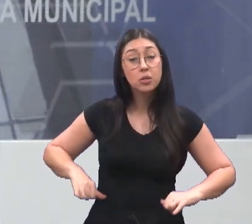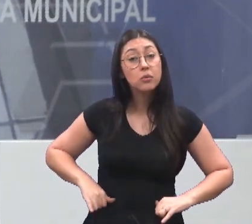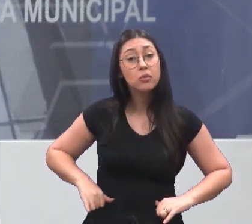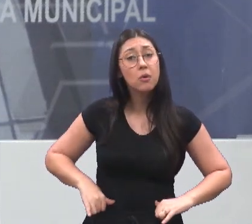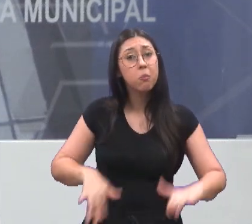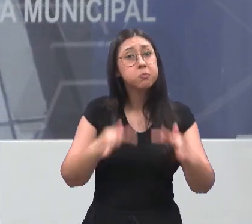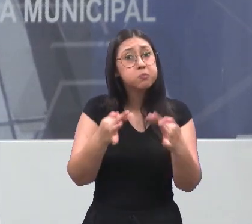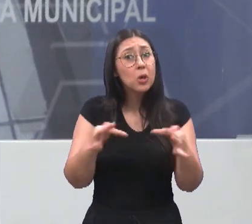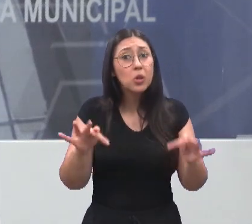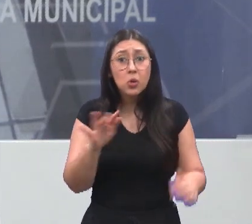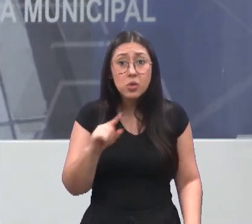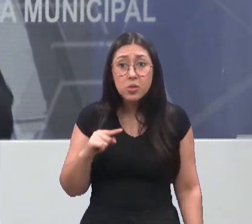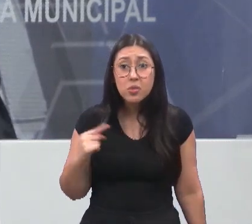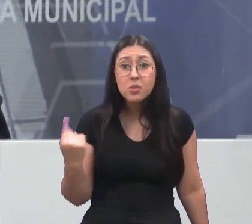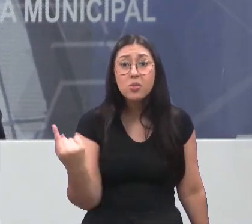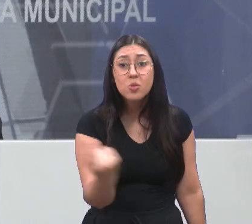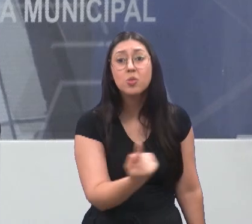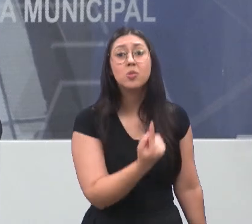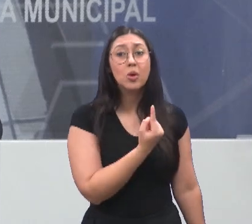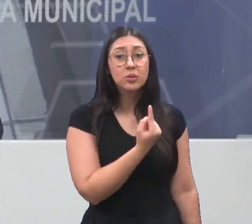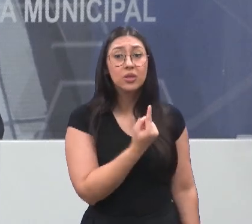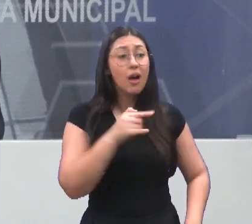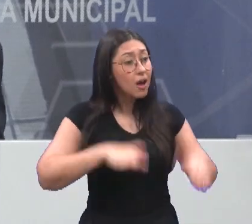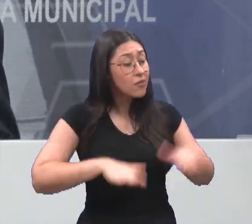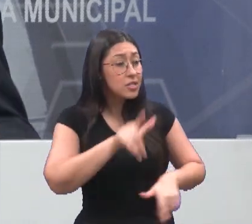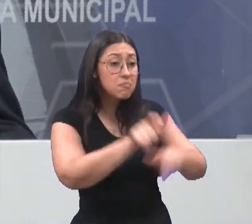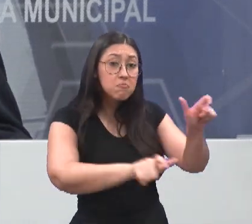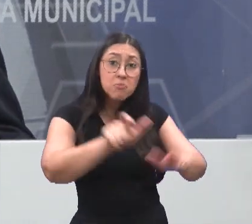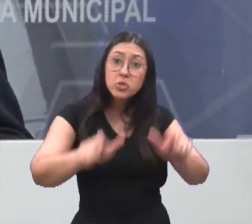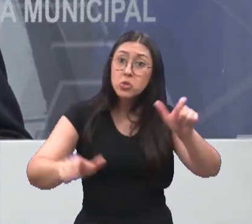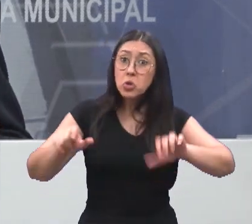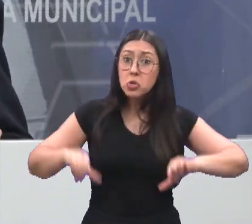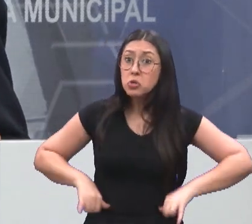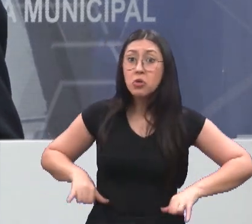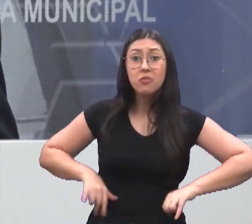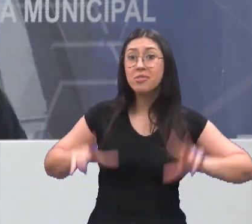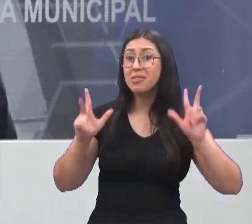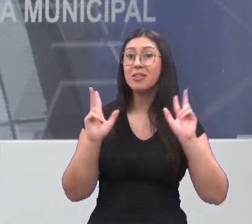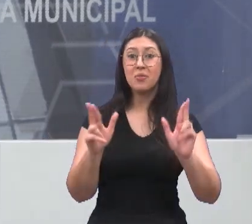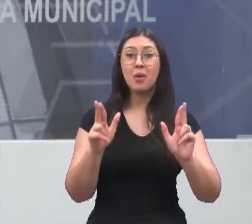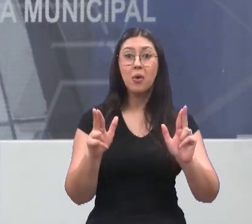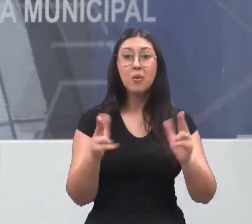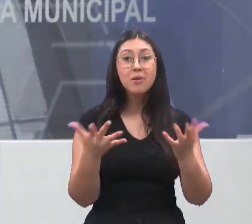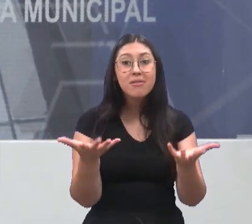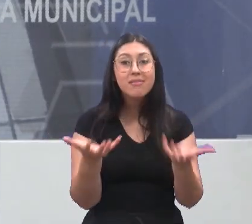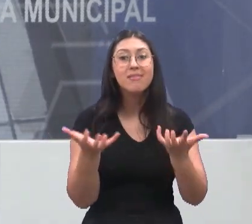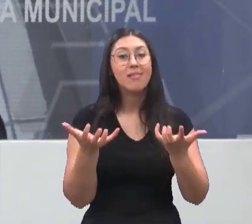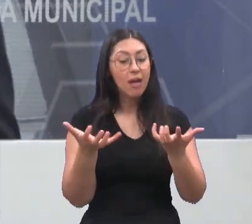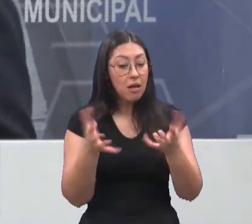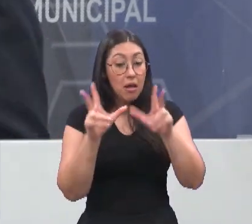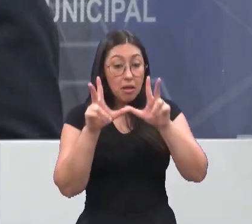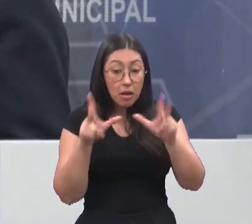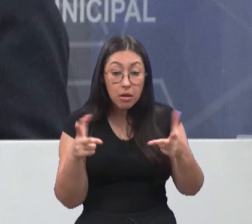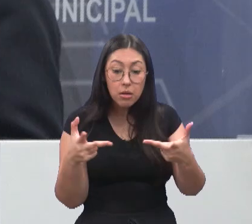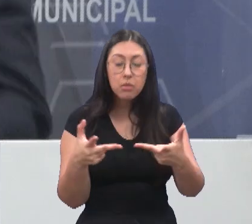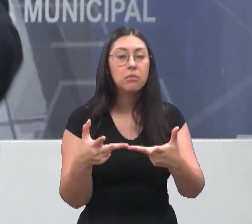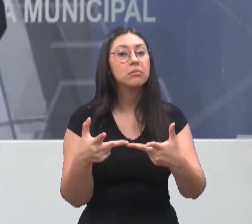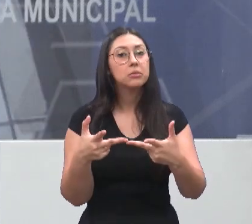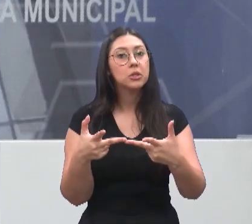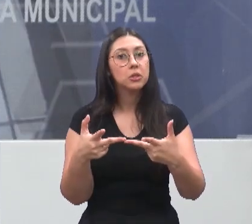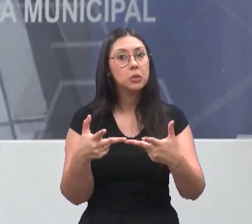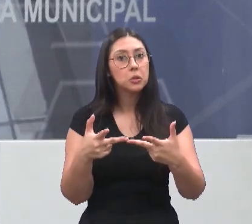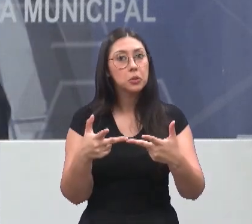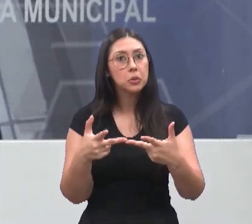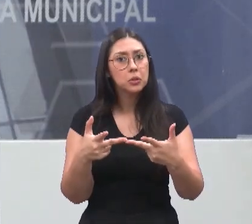todo mundo que pode estar passando por isso e que espera deste parlamento, desta Câmara, um pouco